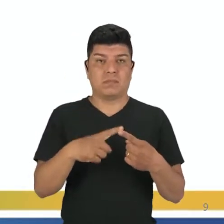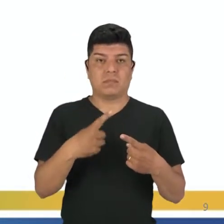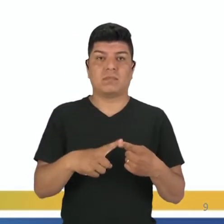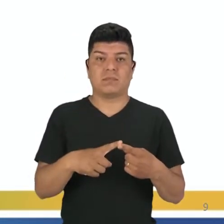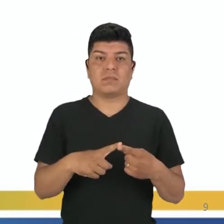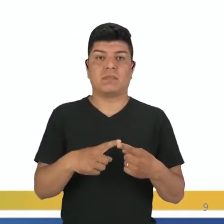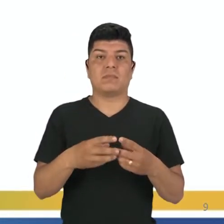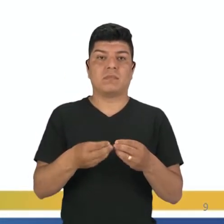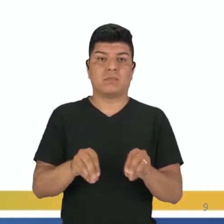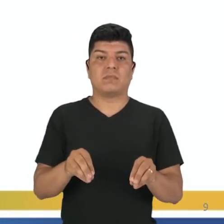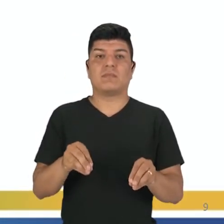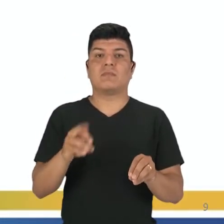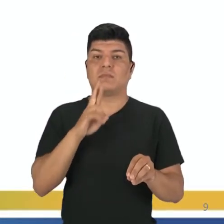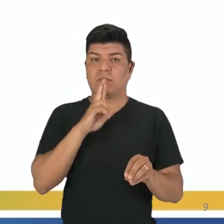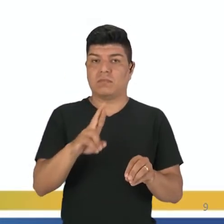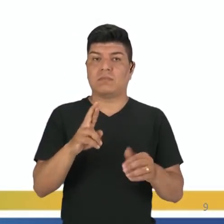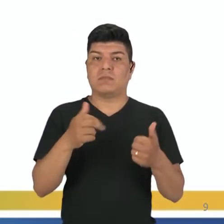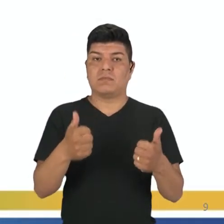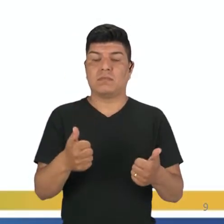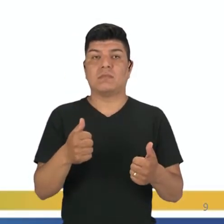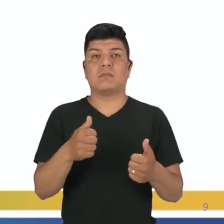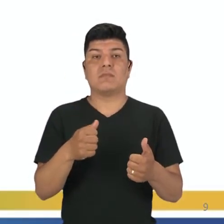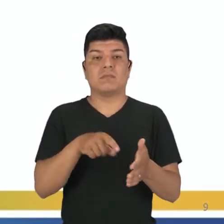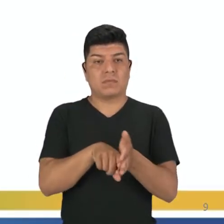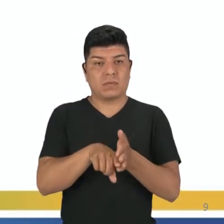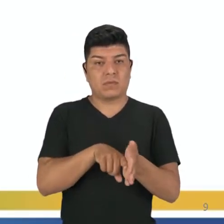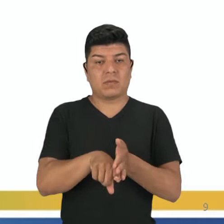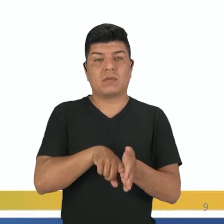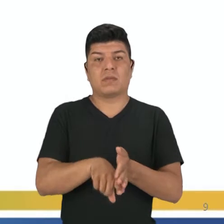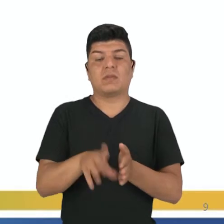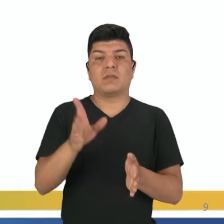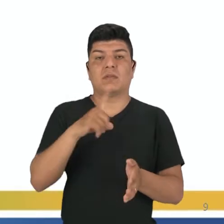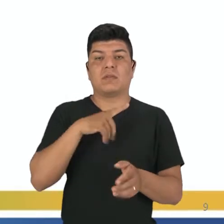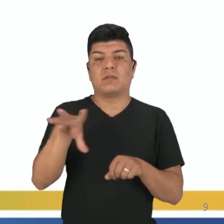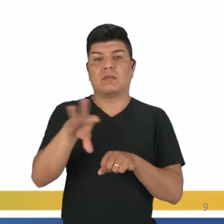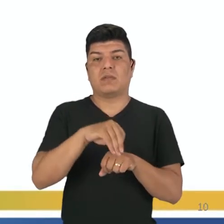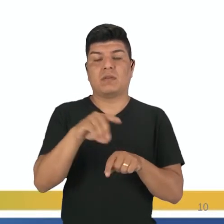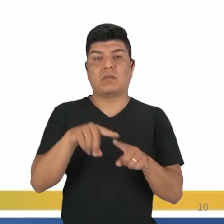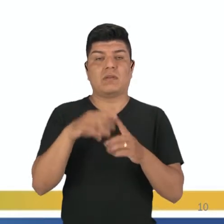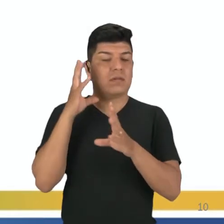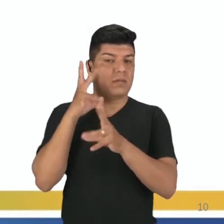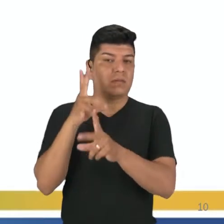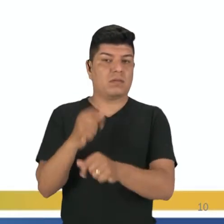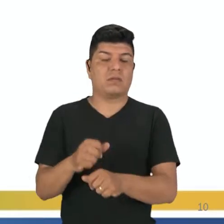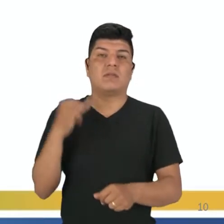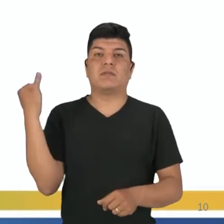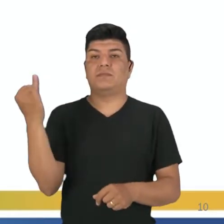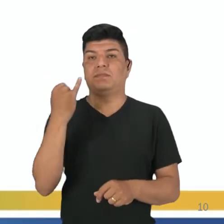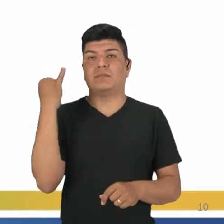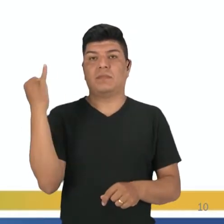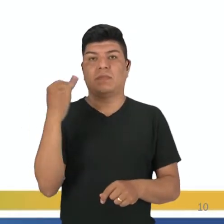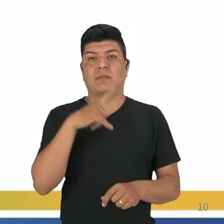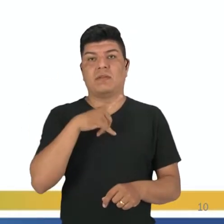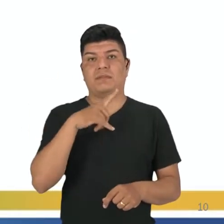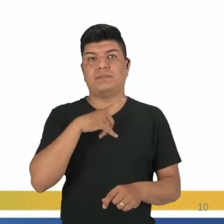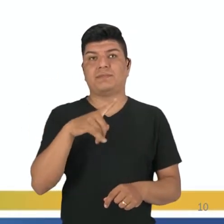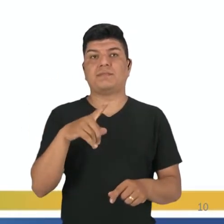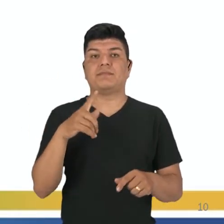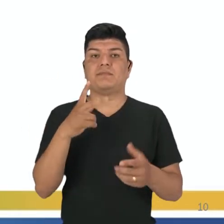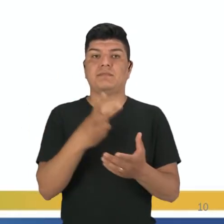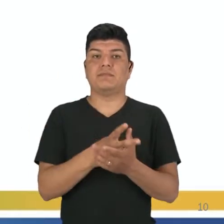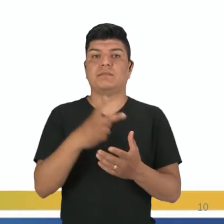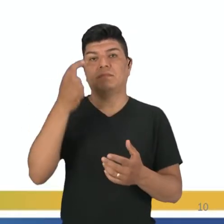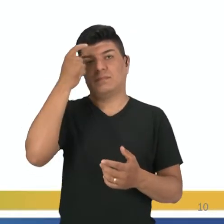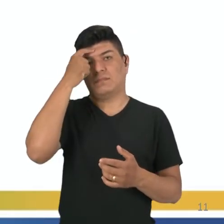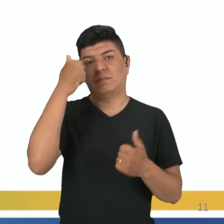da consequência da definição, que você pesquisa e já tem conhecimento, mas recordamos da importância de ter isso bem